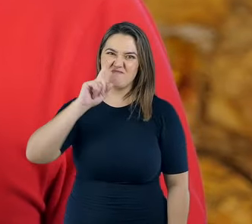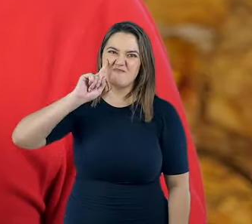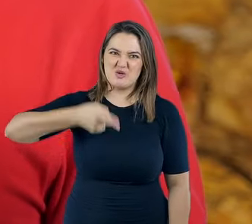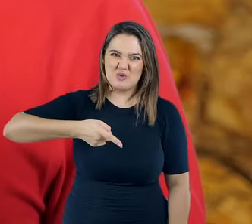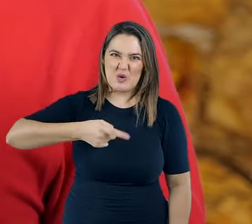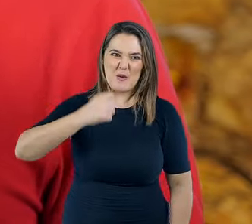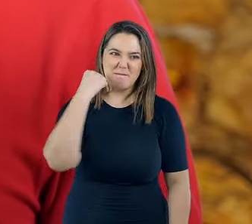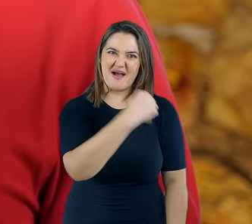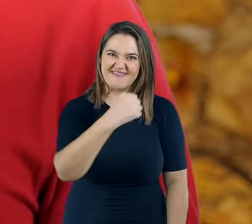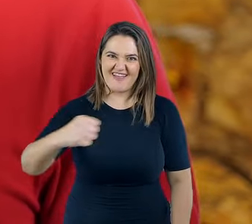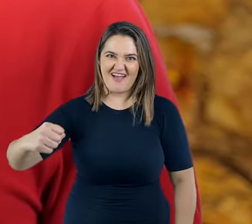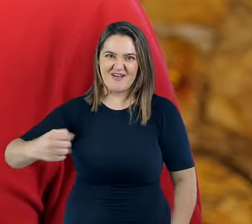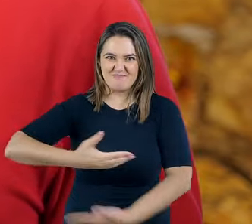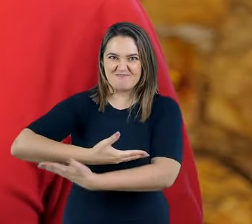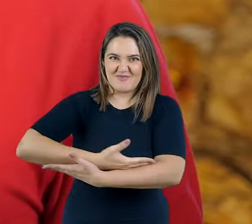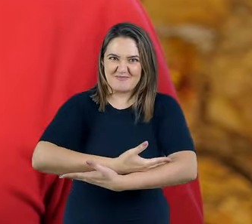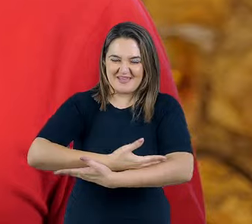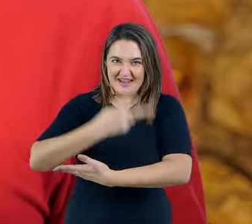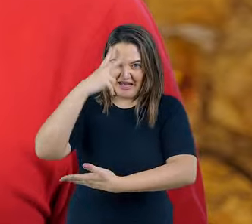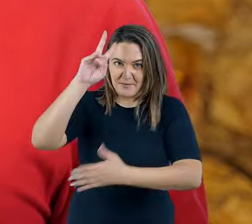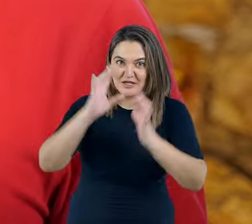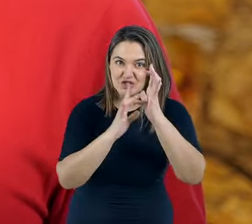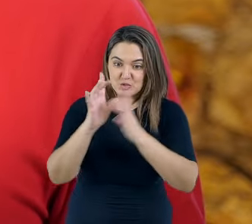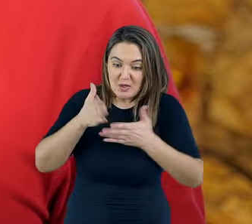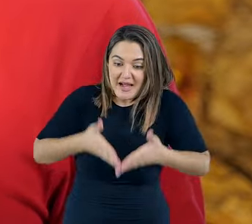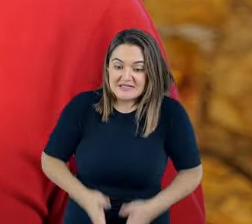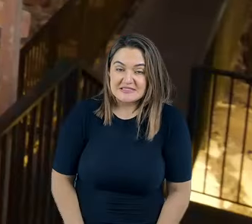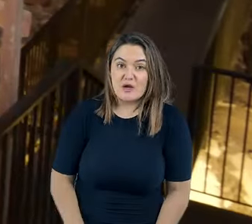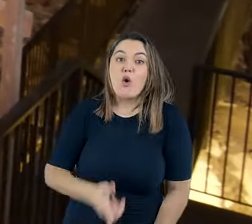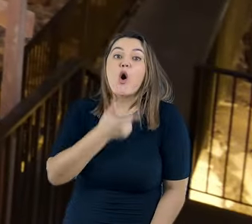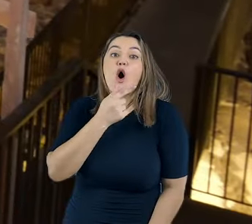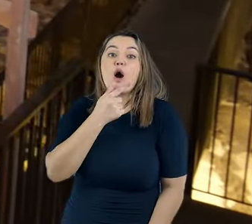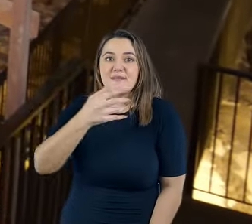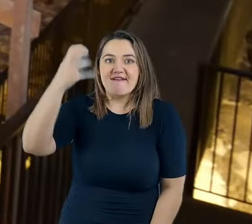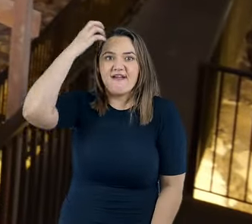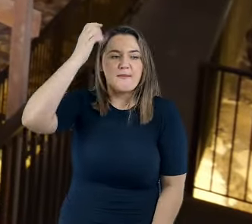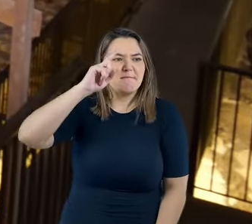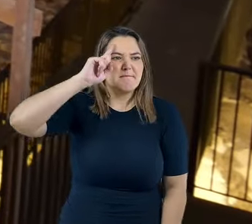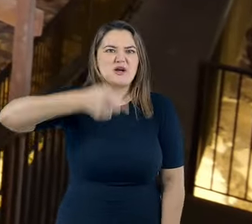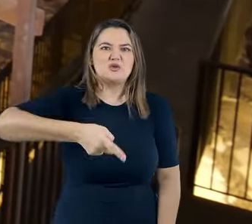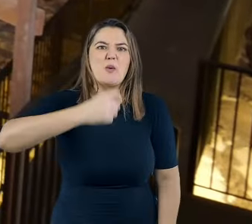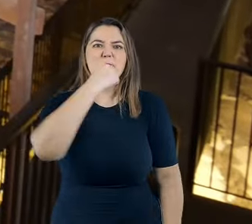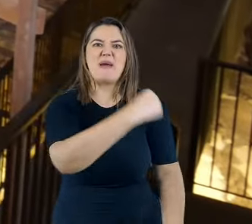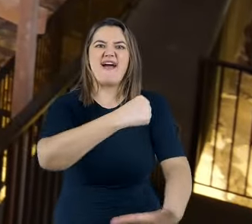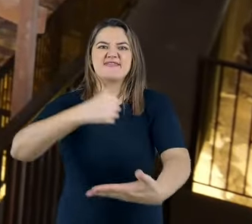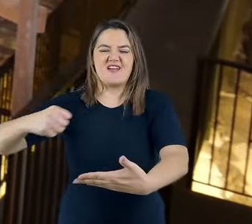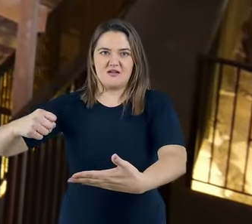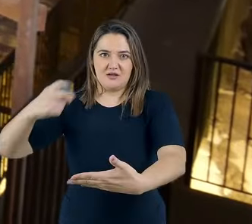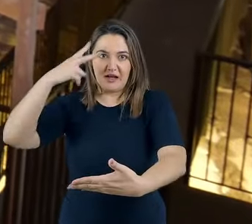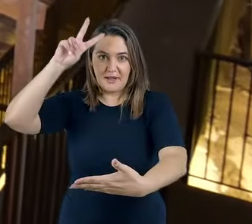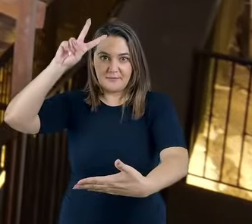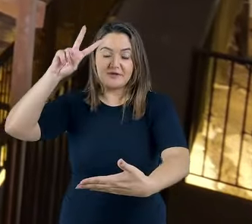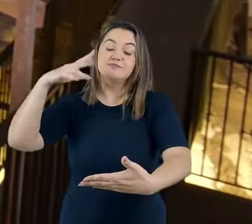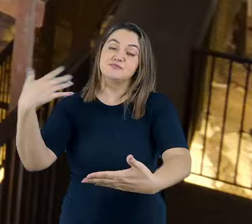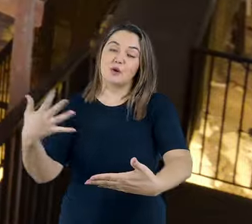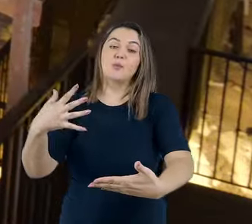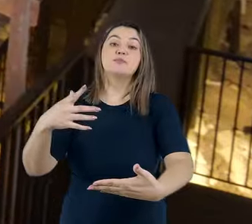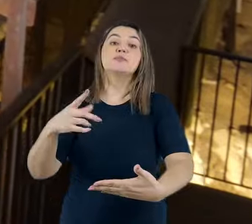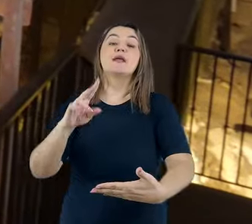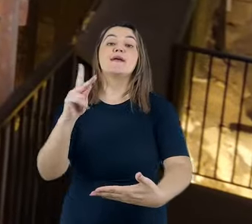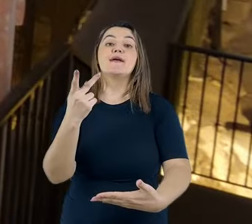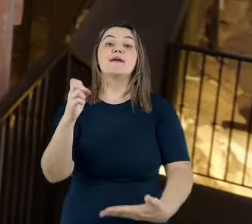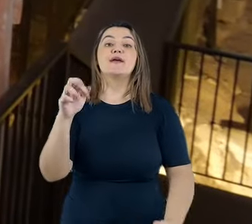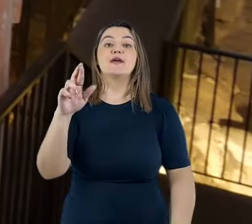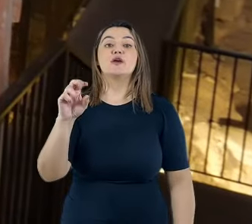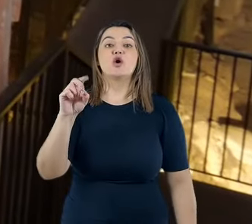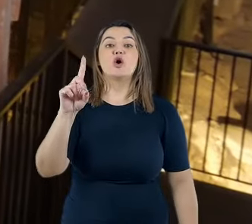criancinhas quando Jesus nasceu. Agora, aquele Herodes, depois que ele morreu, o seu filho Arquelau assumiu